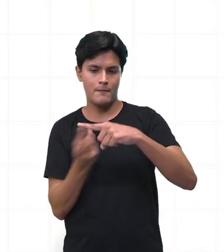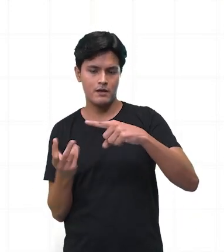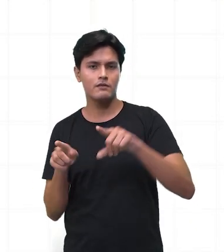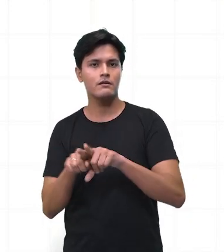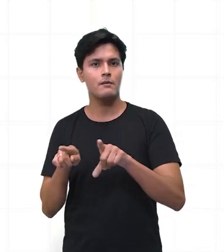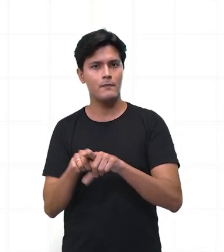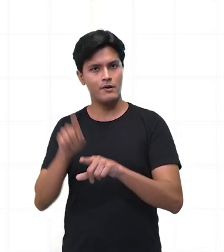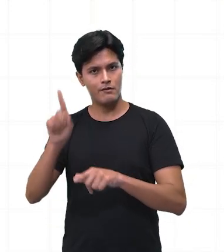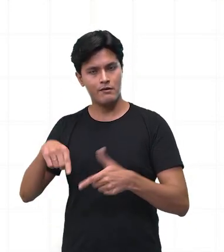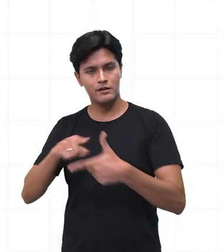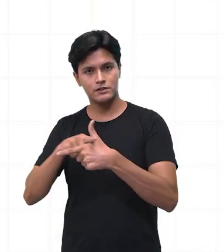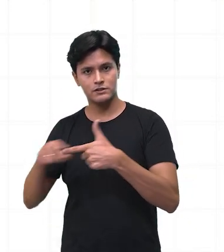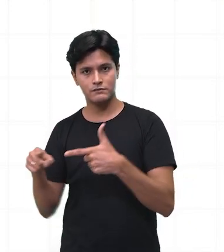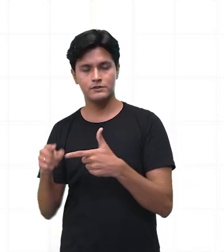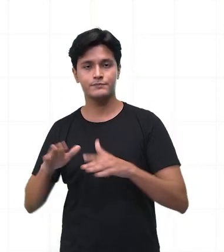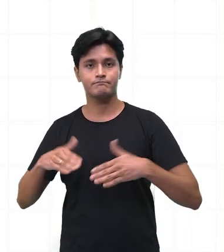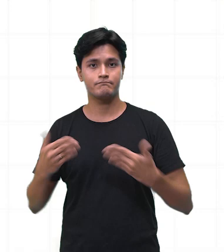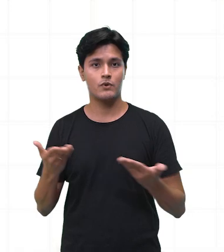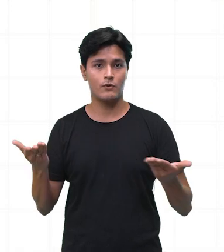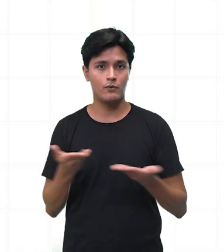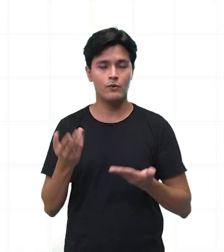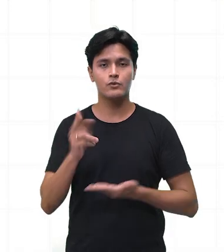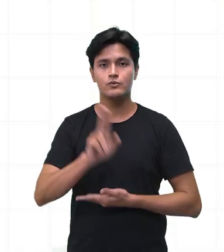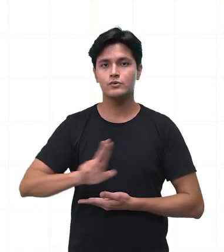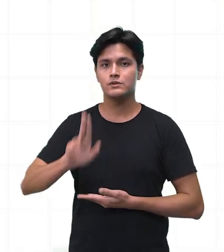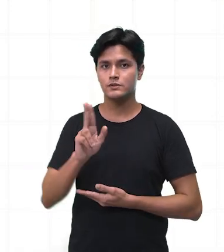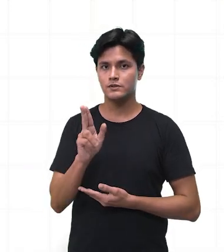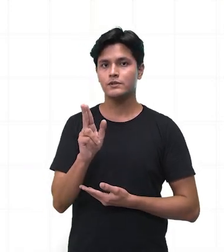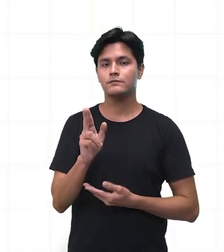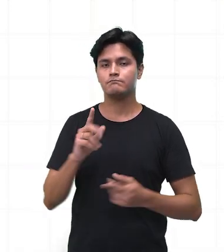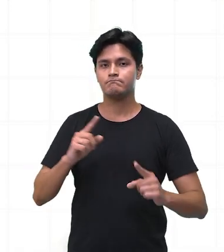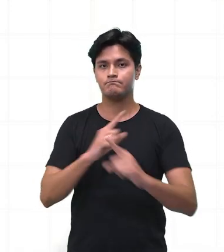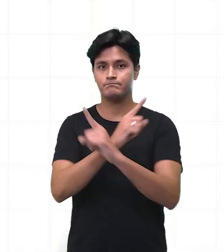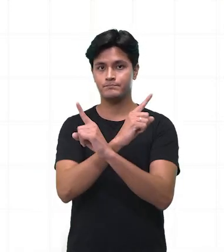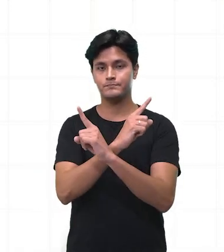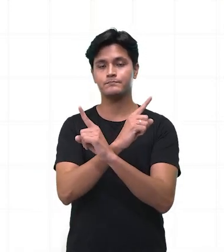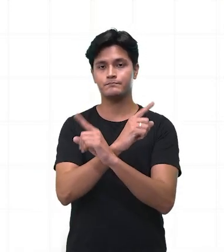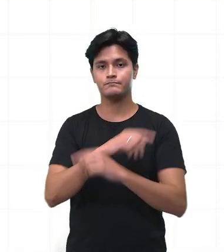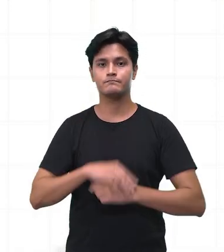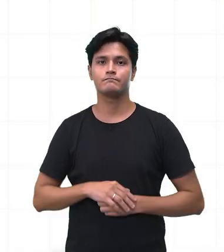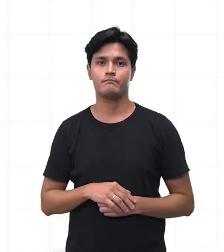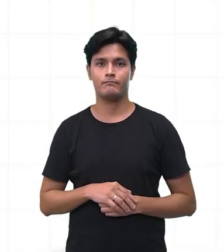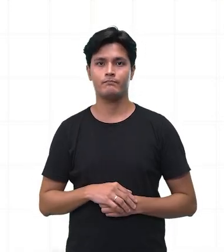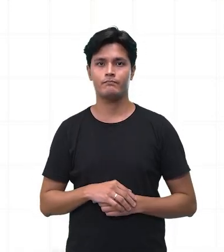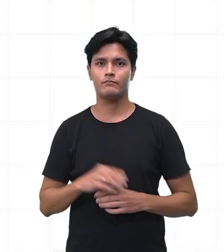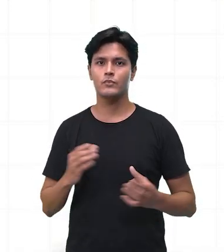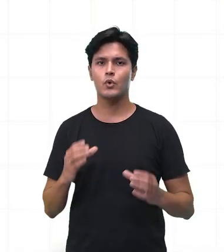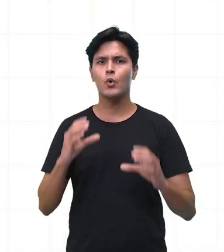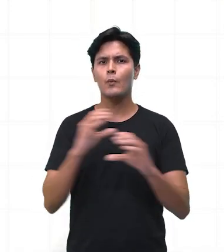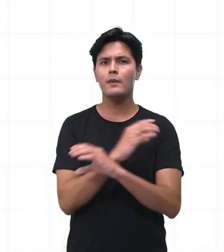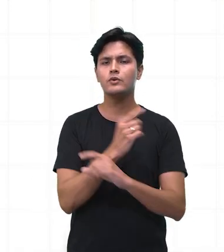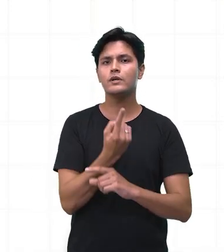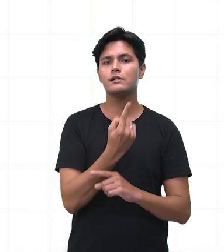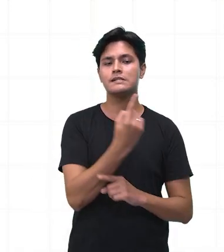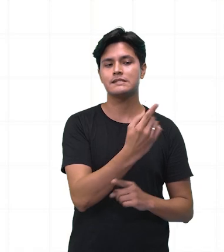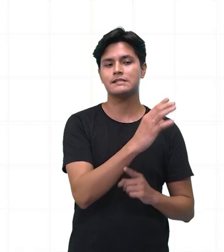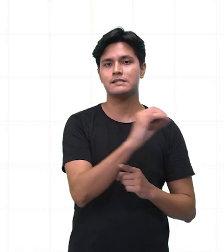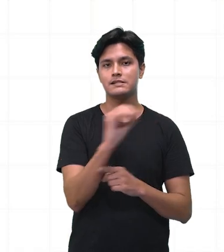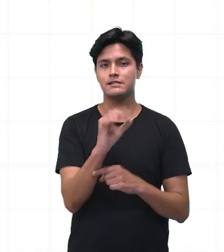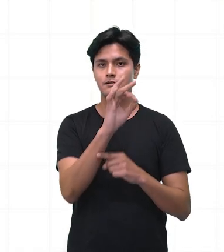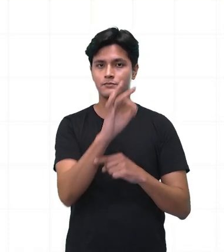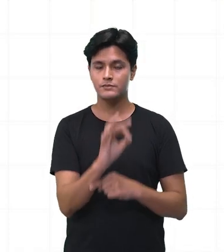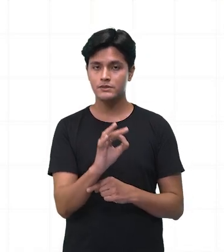vamos usar agora o quê? Nós vamos usar a regra de 3. O todo é 100%, então nós vamos escrever isso na